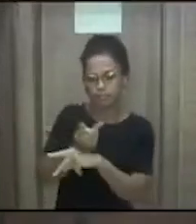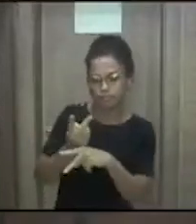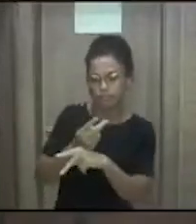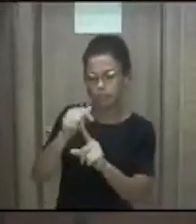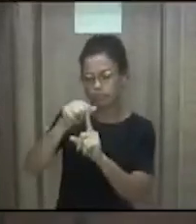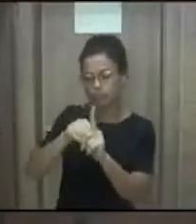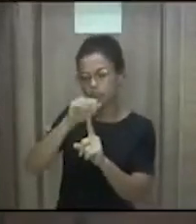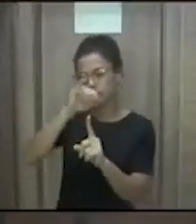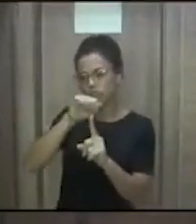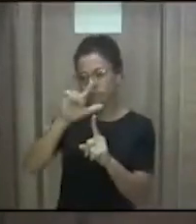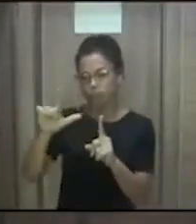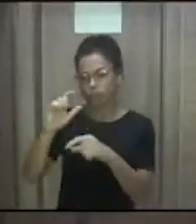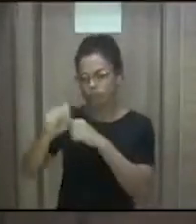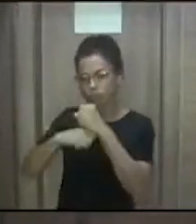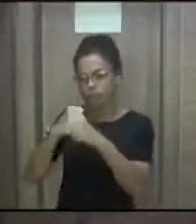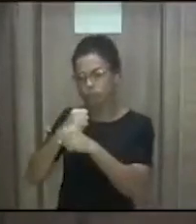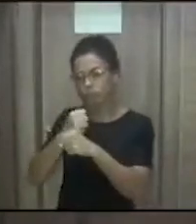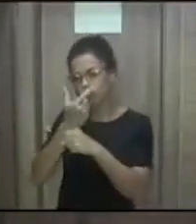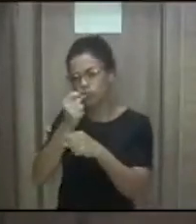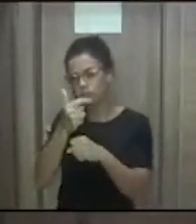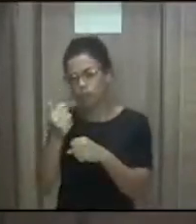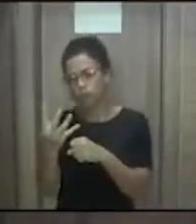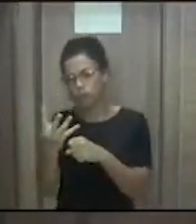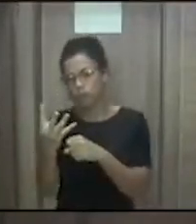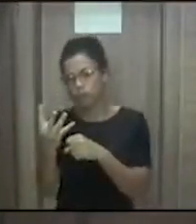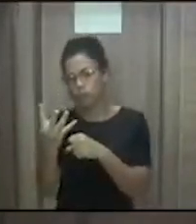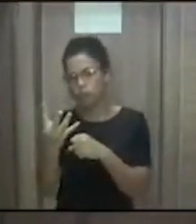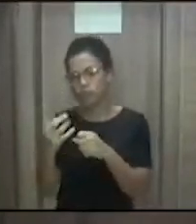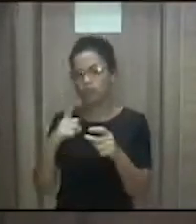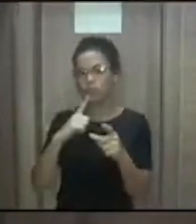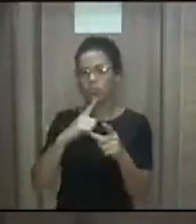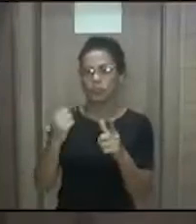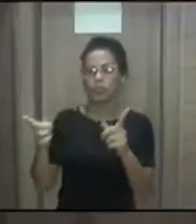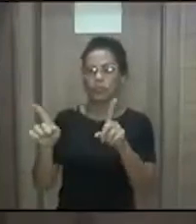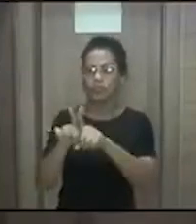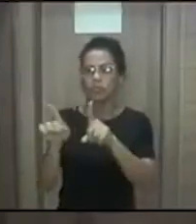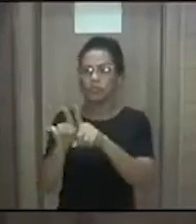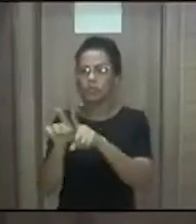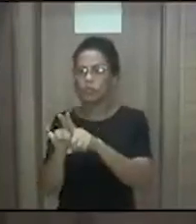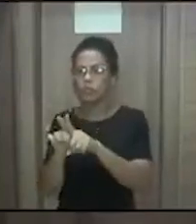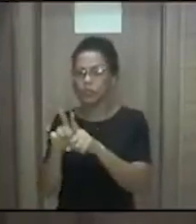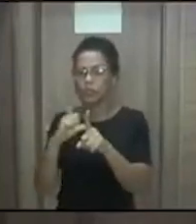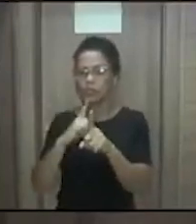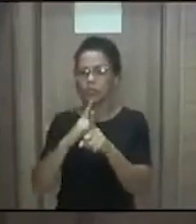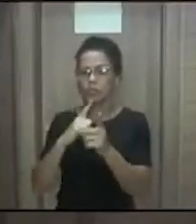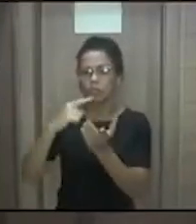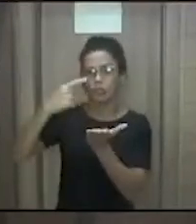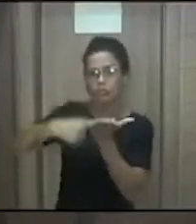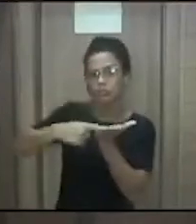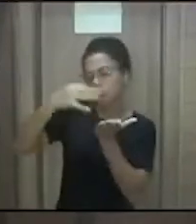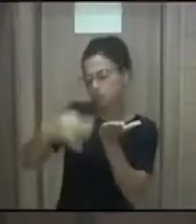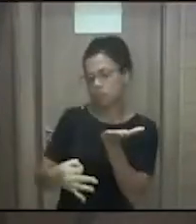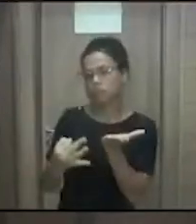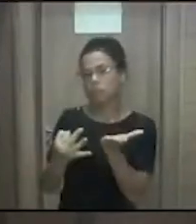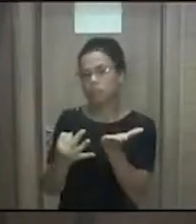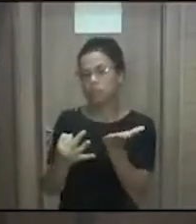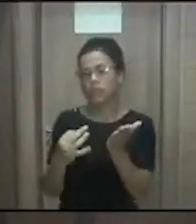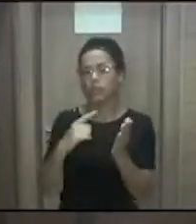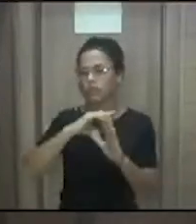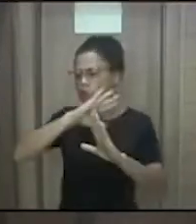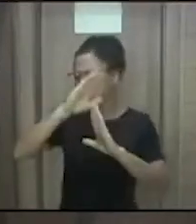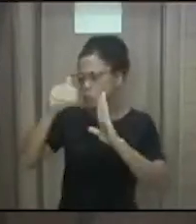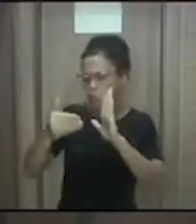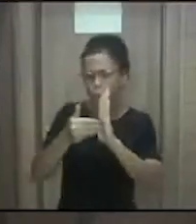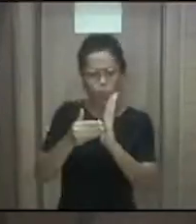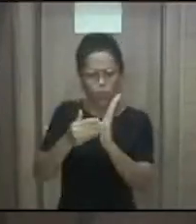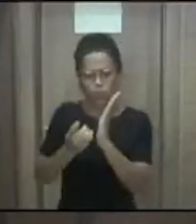de 2024. Além disso, aplicou-se o markup, que é uma taxa de marcação e que contém aí todos os custos